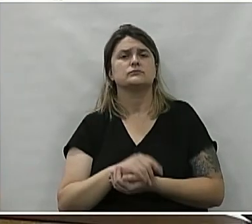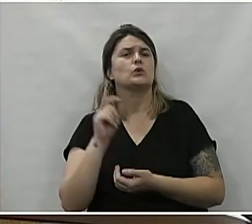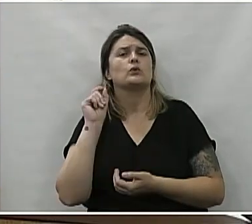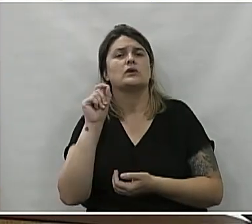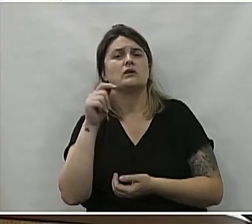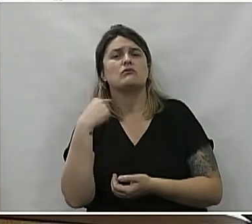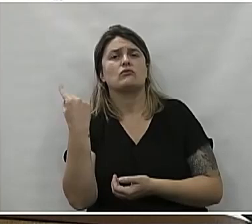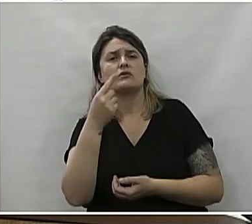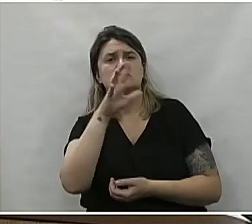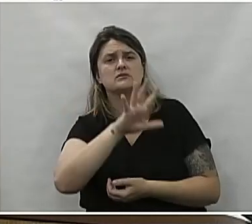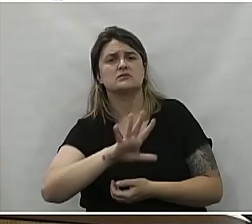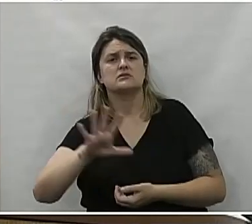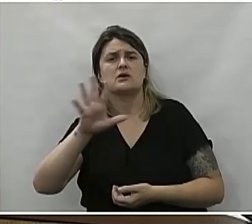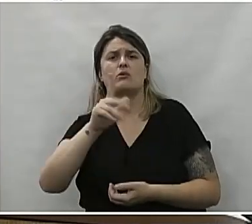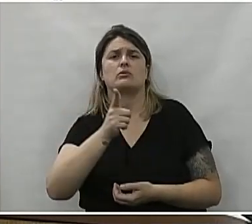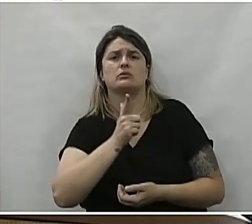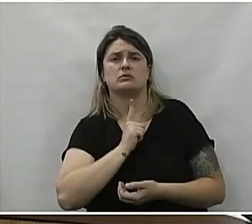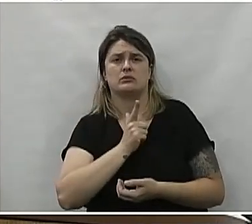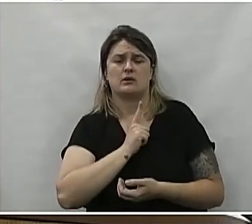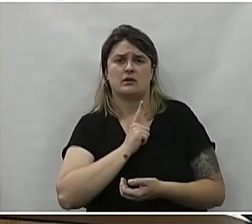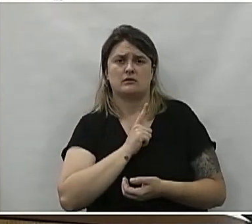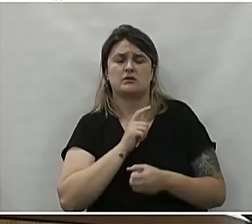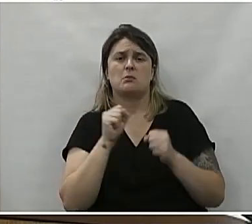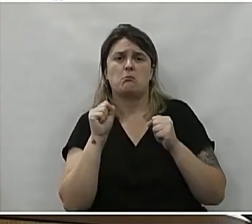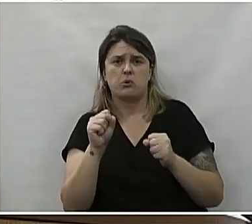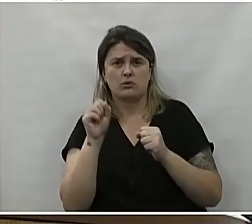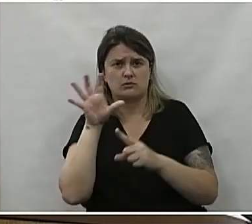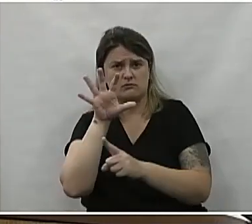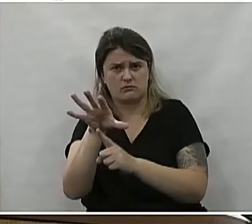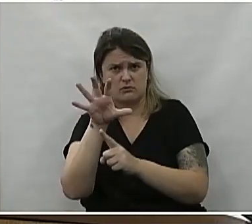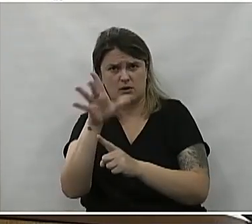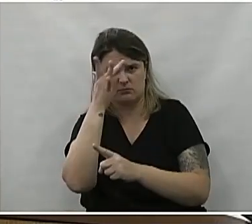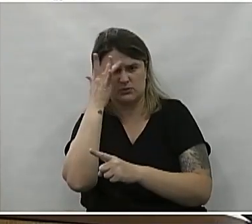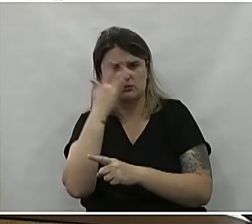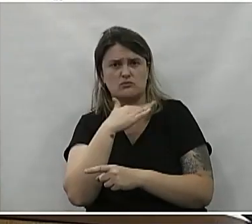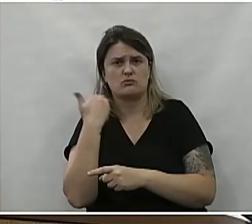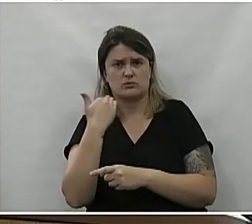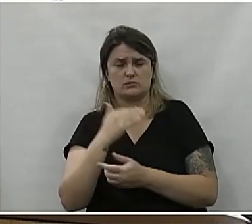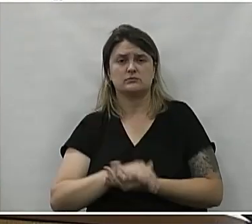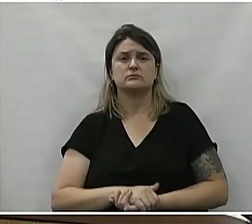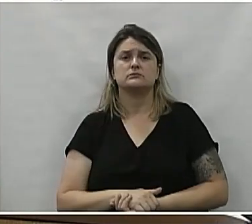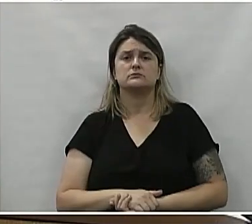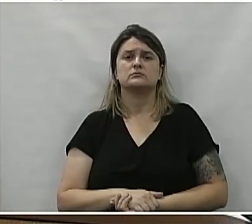que a nossa região Tem Que pode ocasionar Essas situações